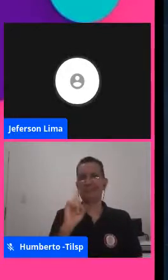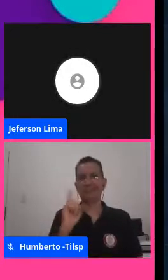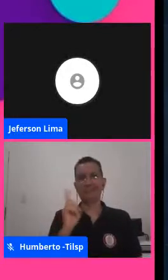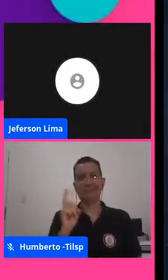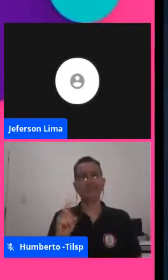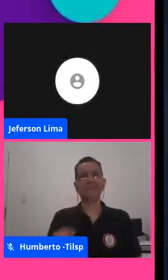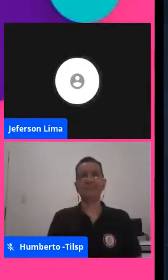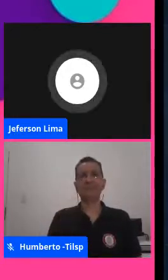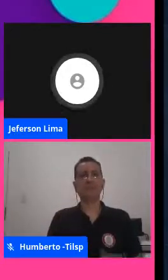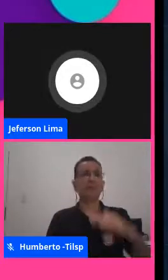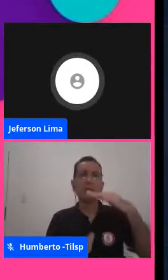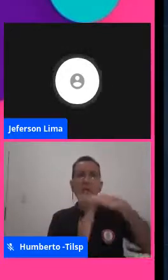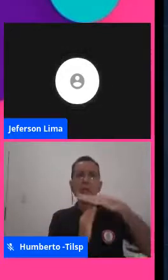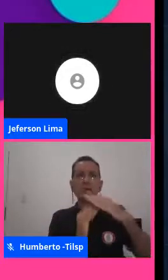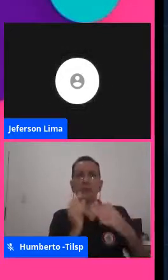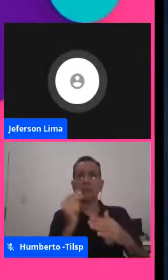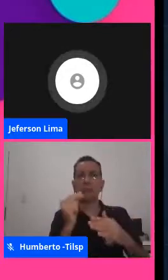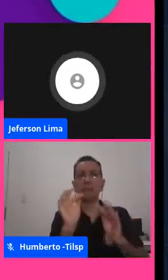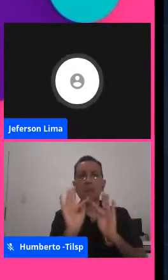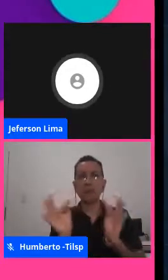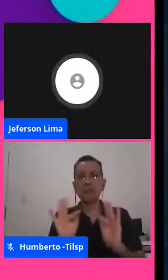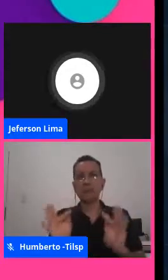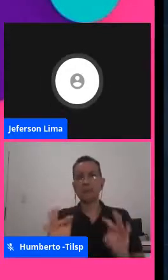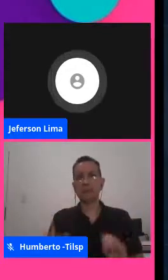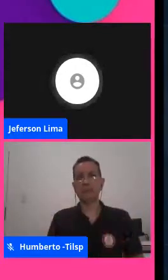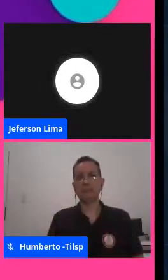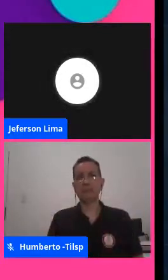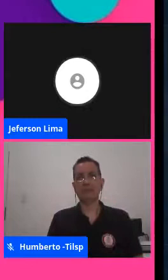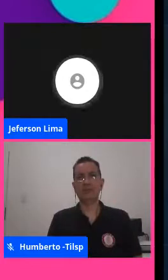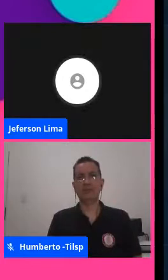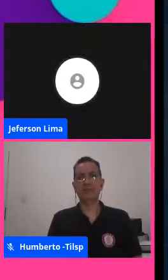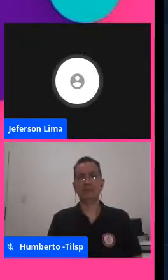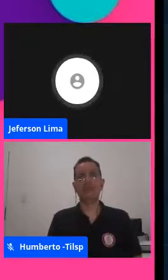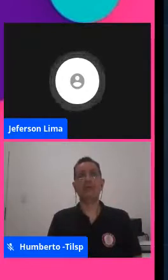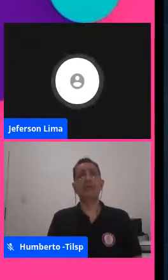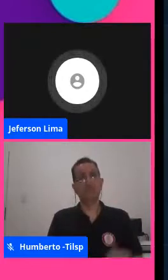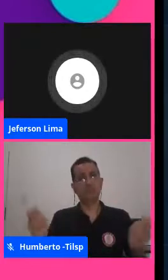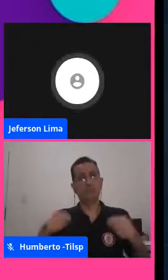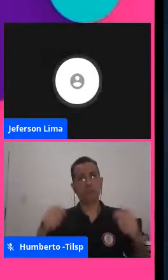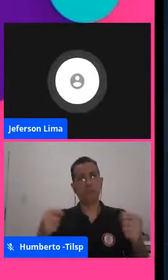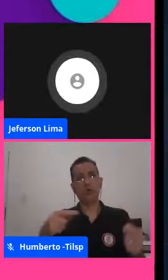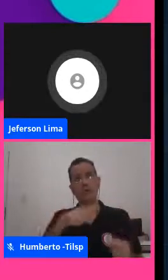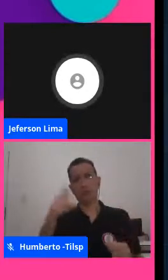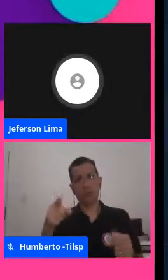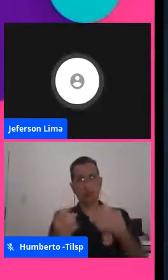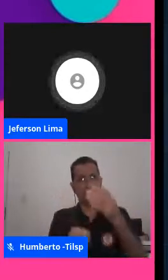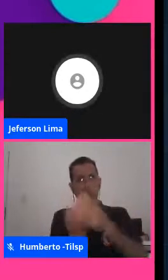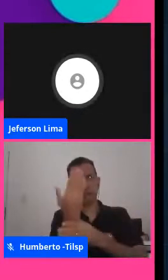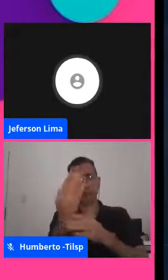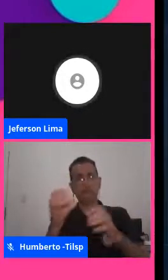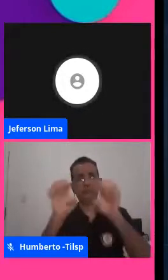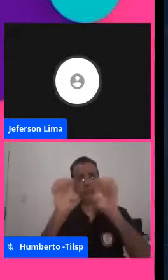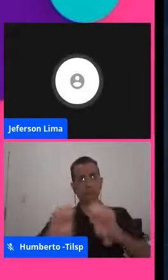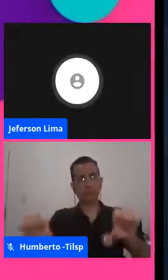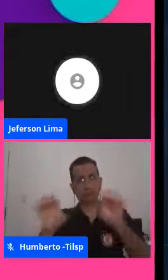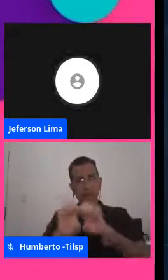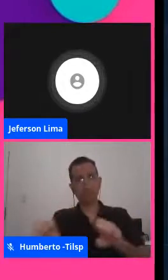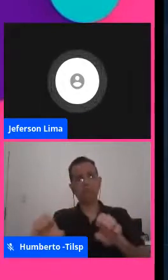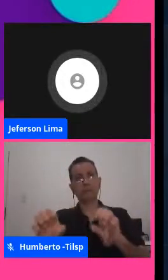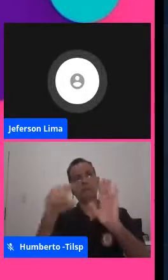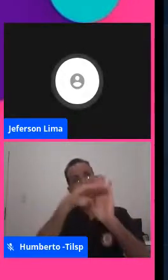utilizando ali por mês. Ou seja, dá sim para você criar infraestruturas, e se você codar ali de uma maneira consciente,